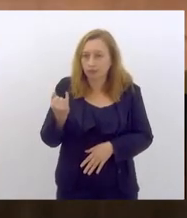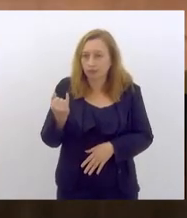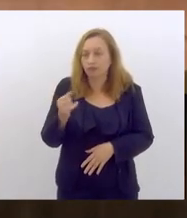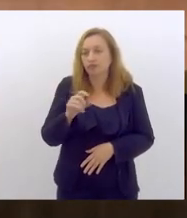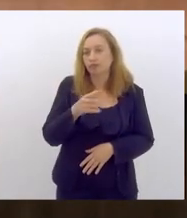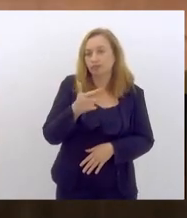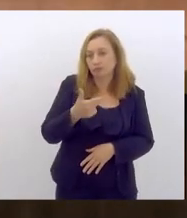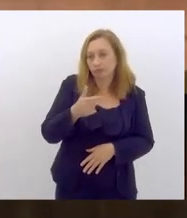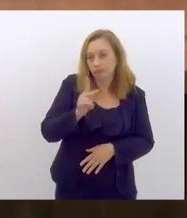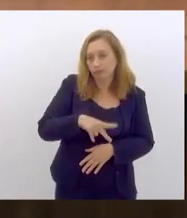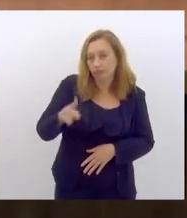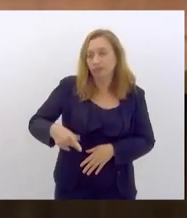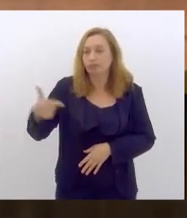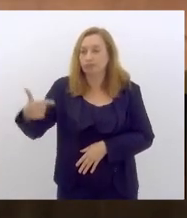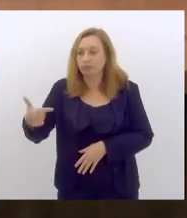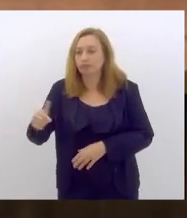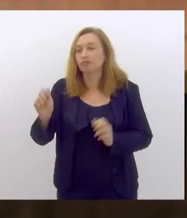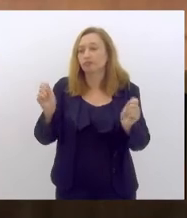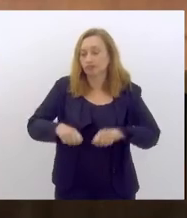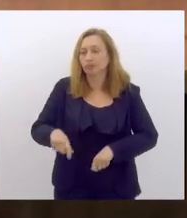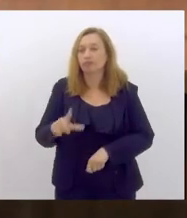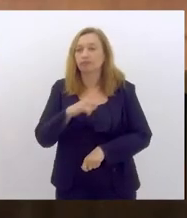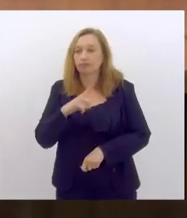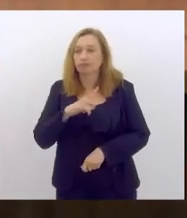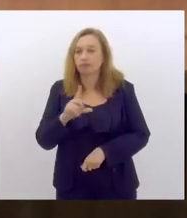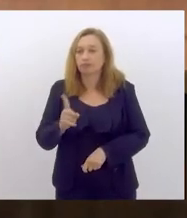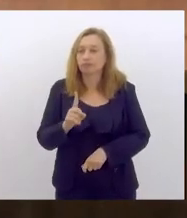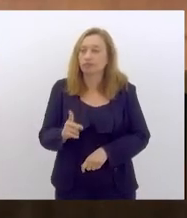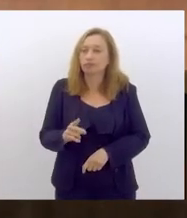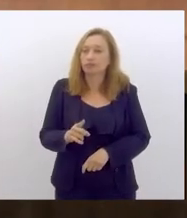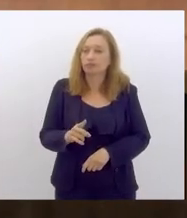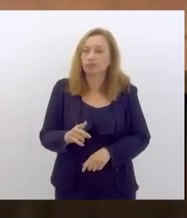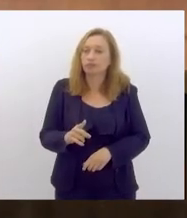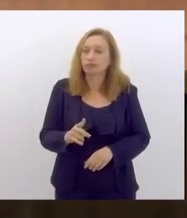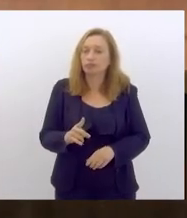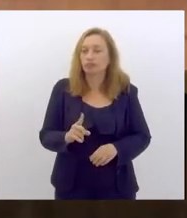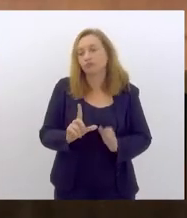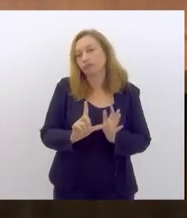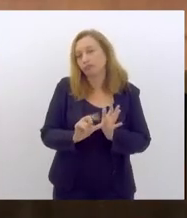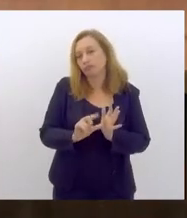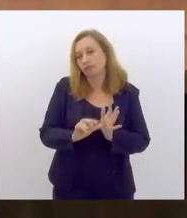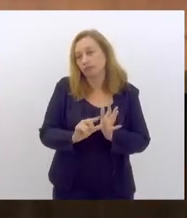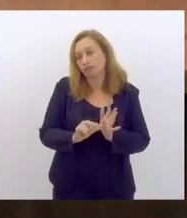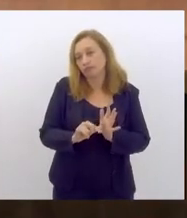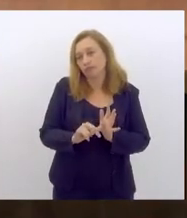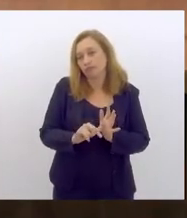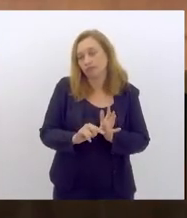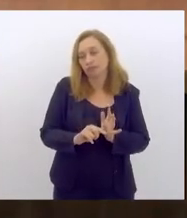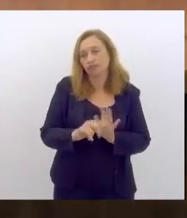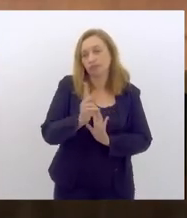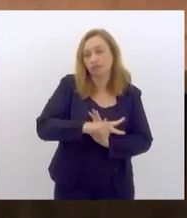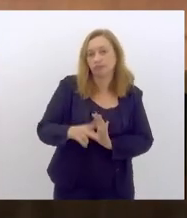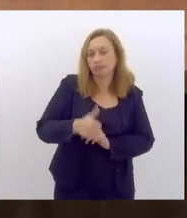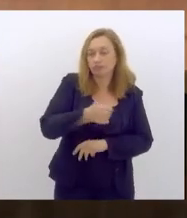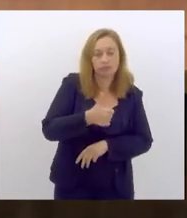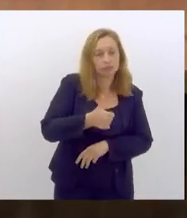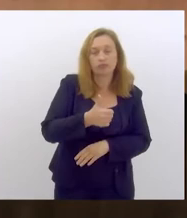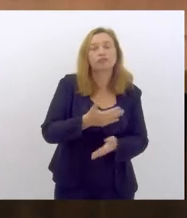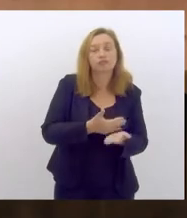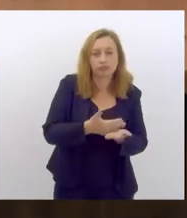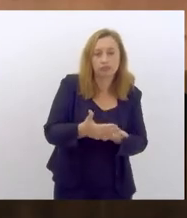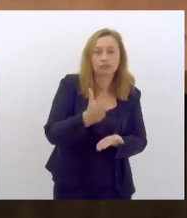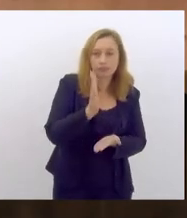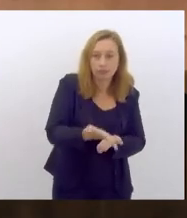DOC 2 também tenham essa possibilidade. Que isso não sirva de pretexto para o governo atrasar a migração dos DOC 1. Tem que começar imediatamente dos DOC 1, que já